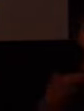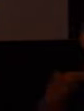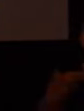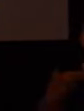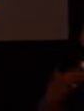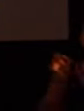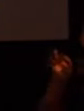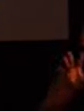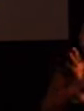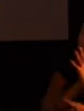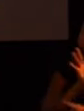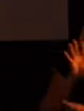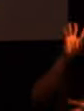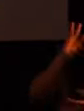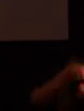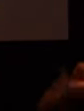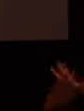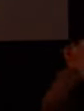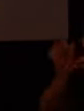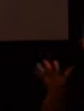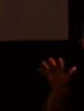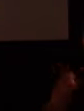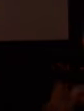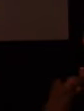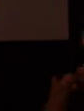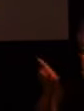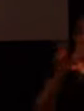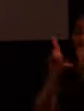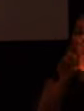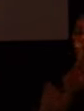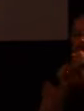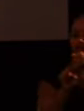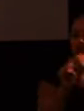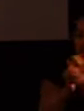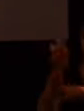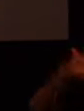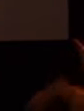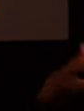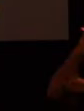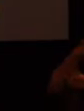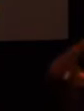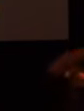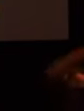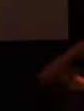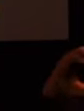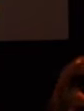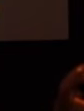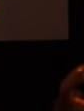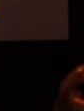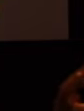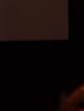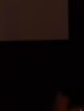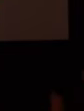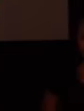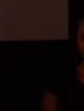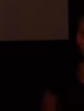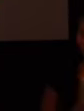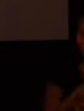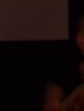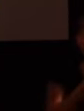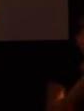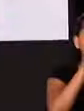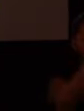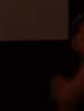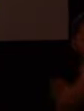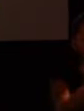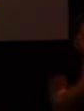lei de 1984, que nós estamos falando da revisão. mas não chega a revisar nem 10% do